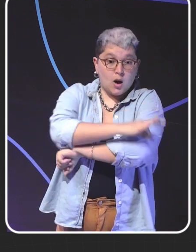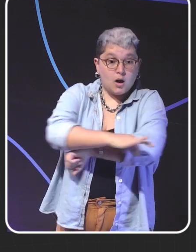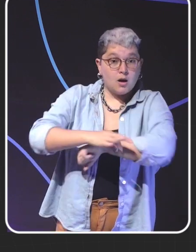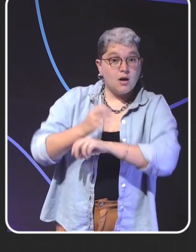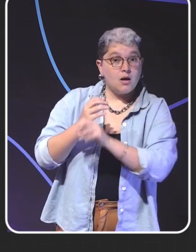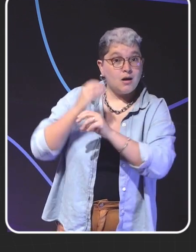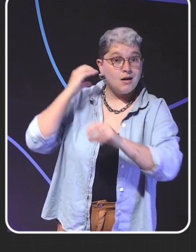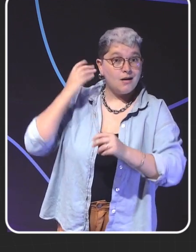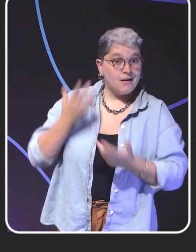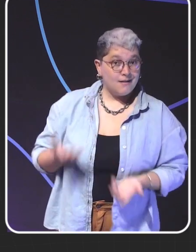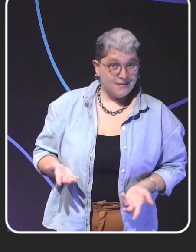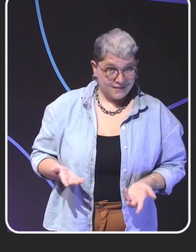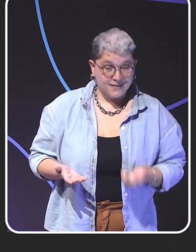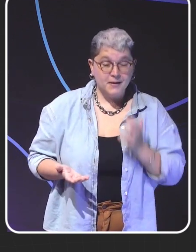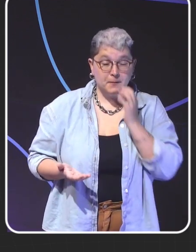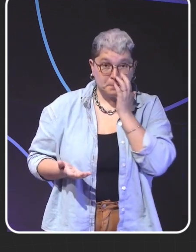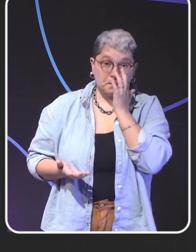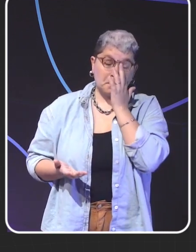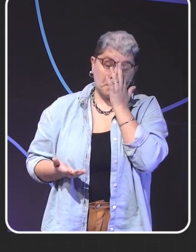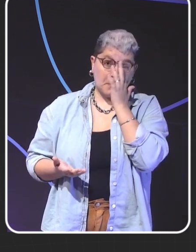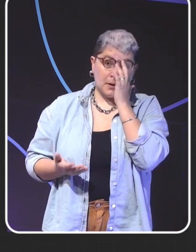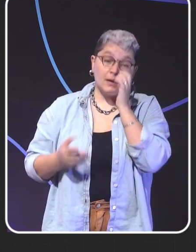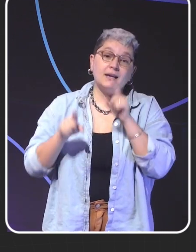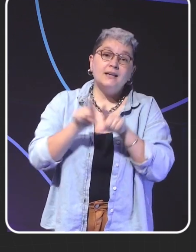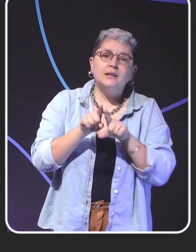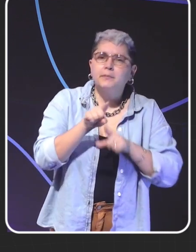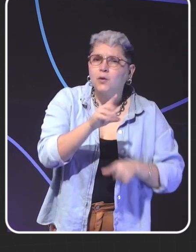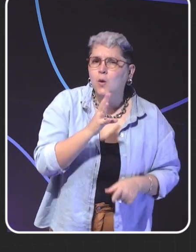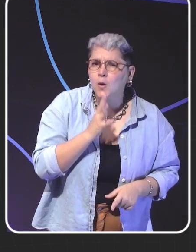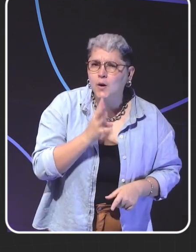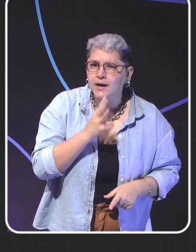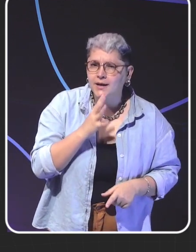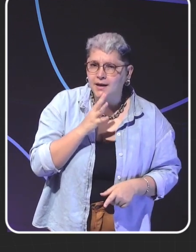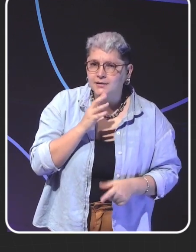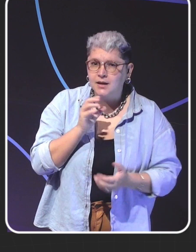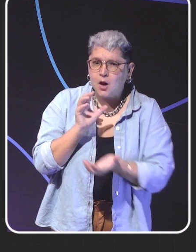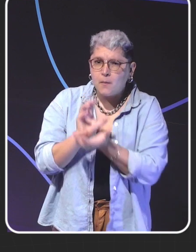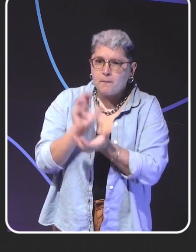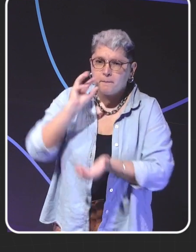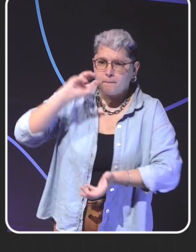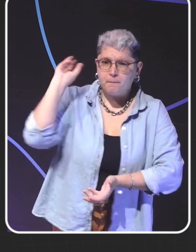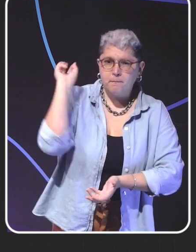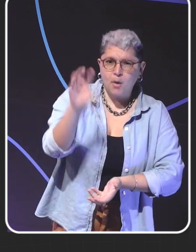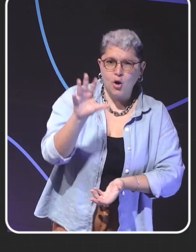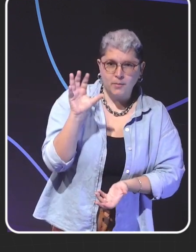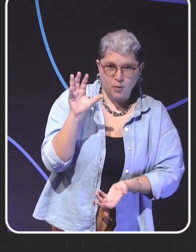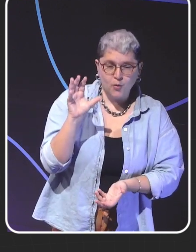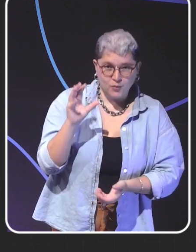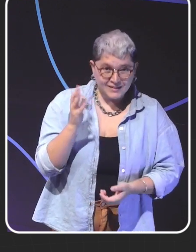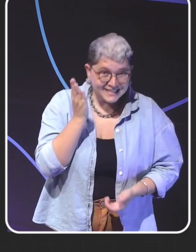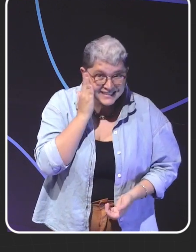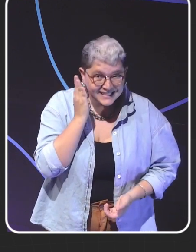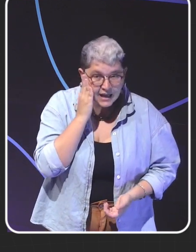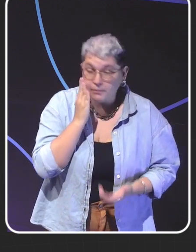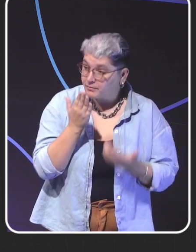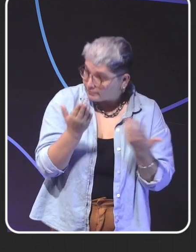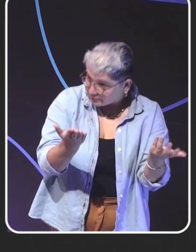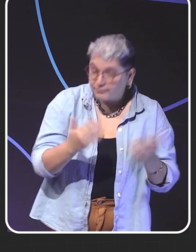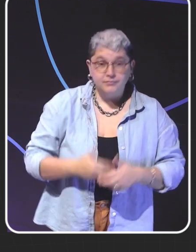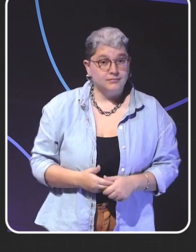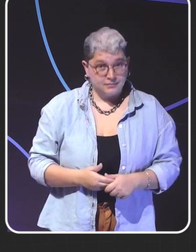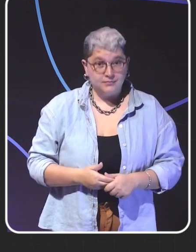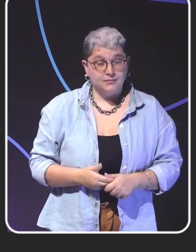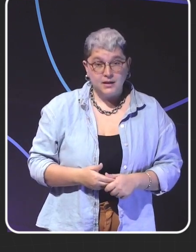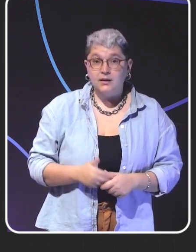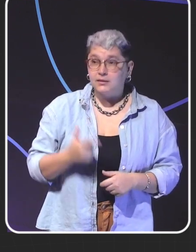quem não foi muito fã do Pokémon Go, né? Que propiciou a captura de Pokémons na cidade. Então a gente via e